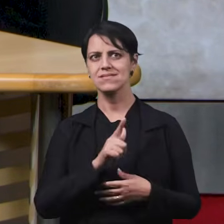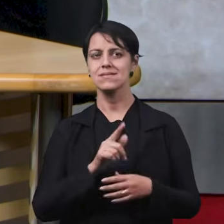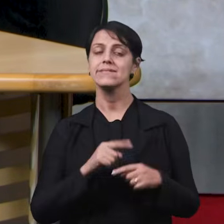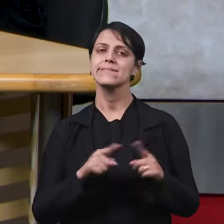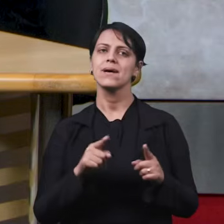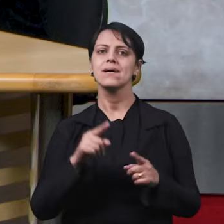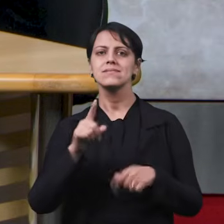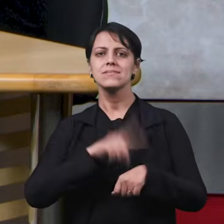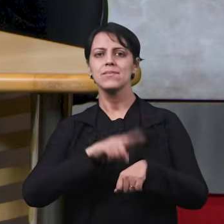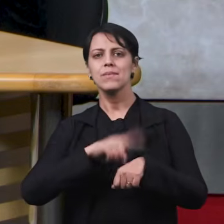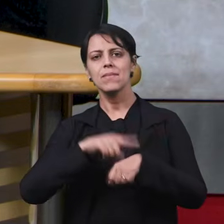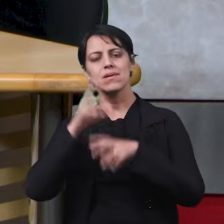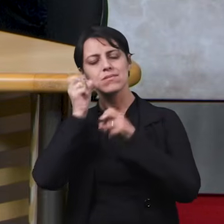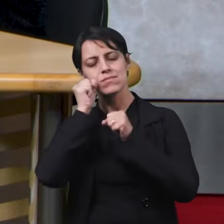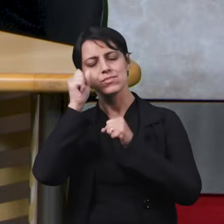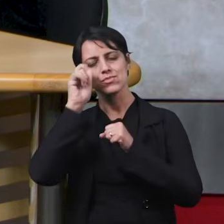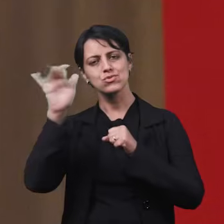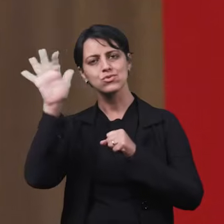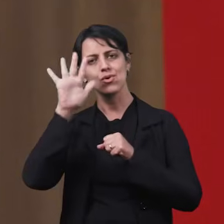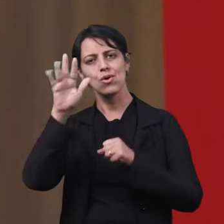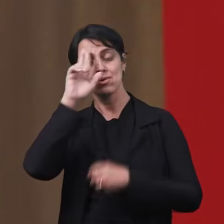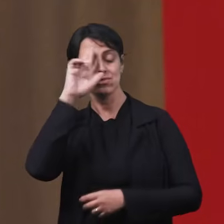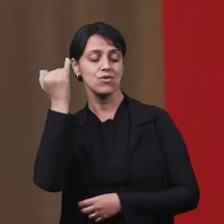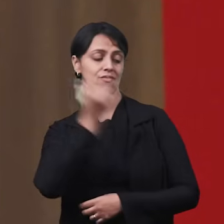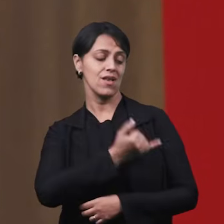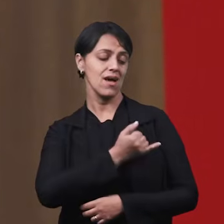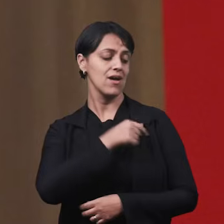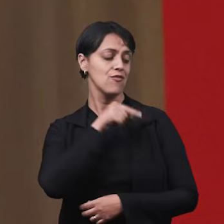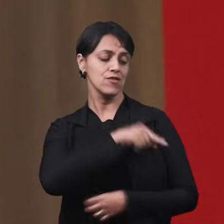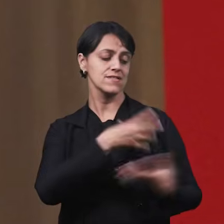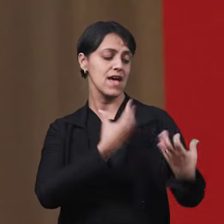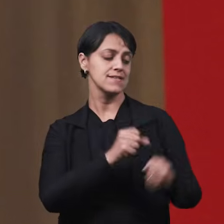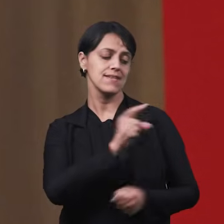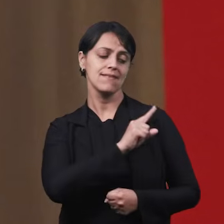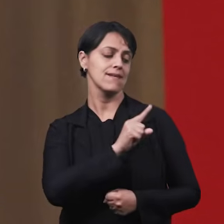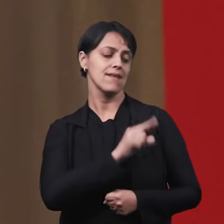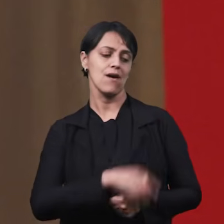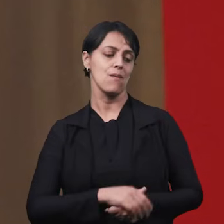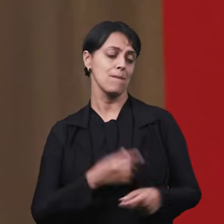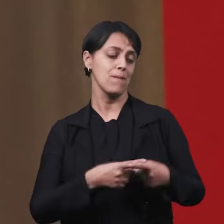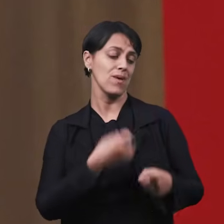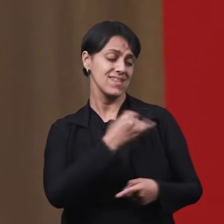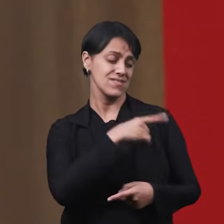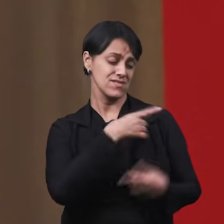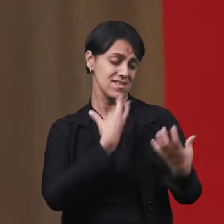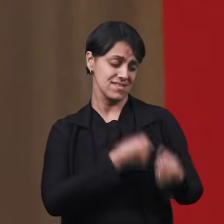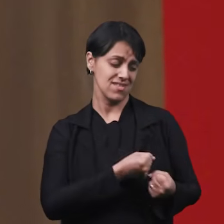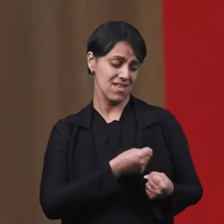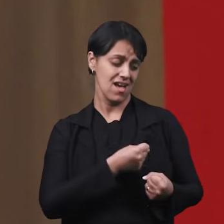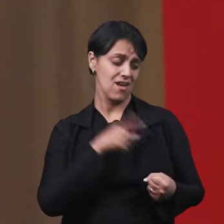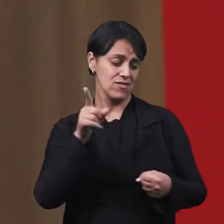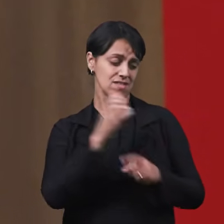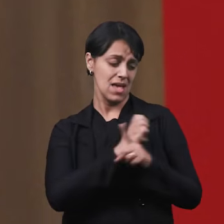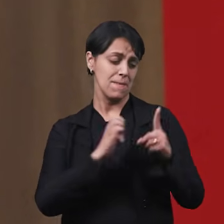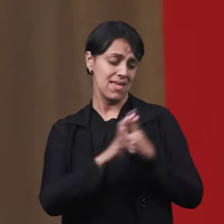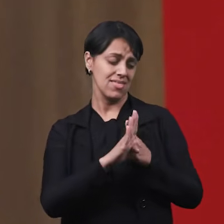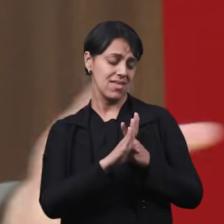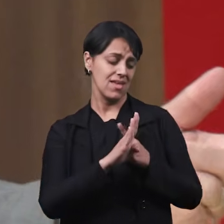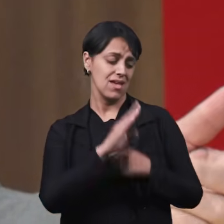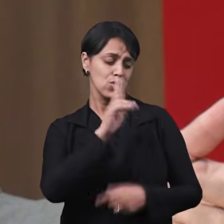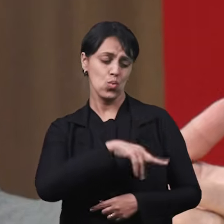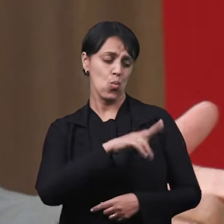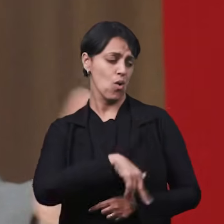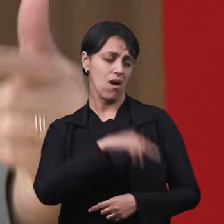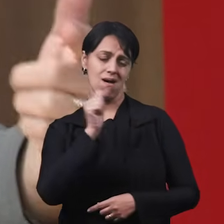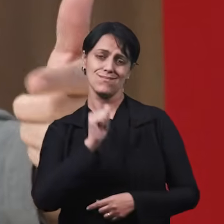Mas no sonho, o senhor falava bem assim comigo: não é para você, você nunca mais vai poder participar da escola bíblica na igreja. Lembra